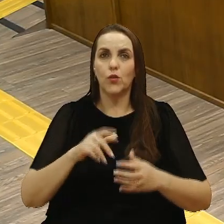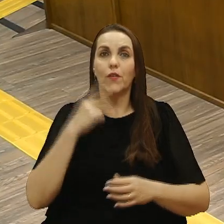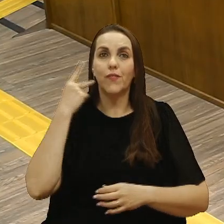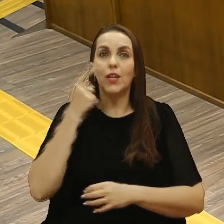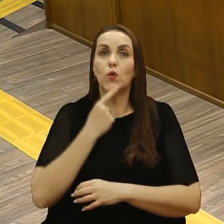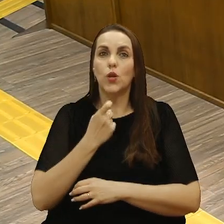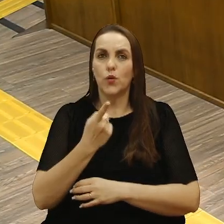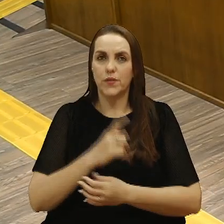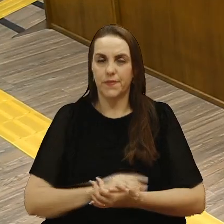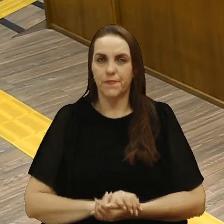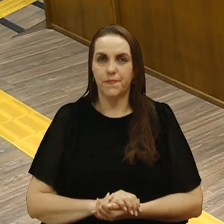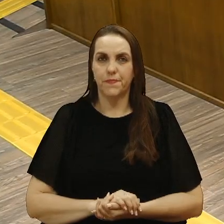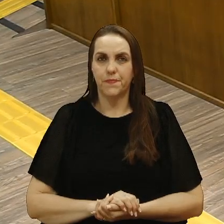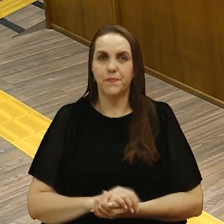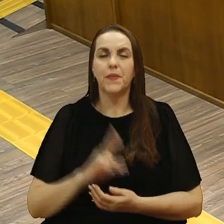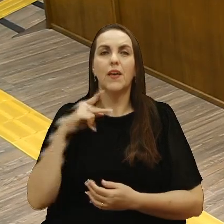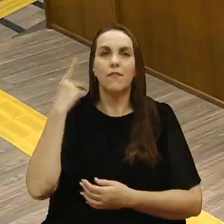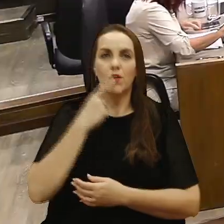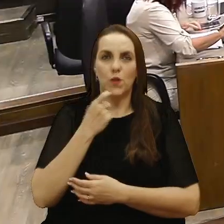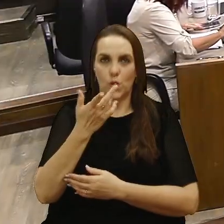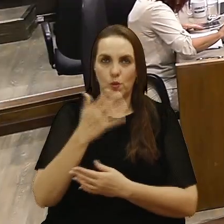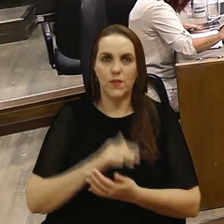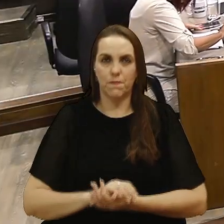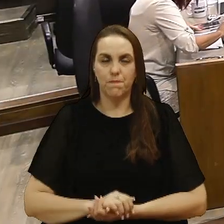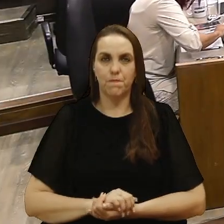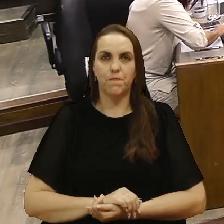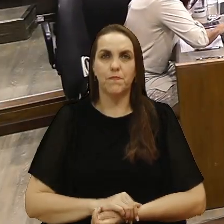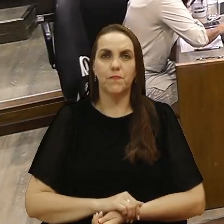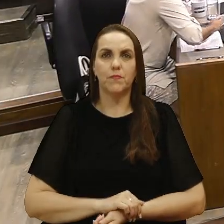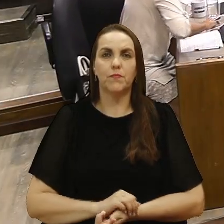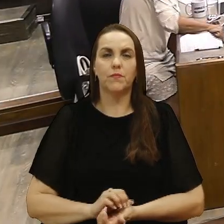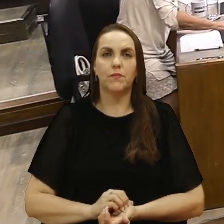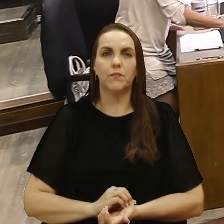Para declarar o voto, vereadora Rose Frigieri.